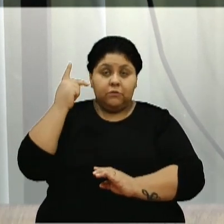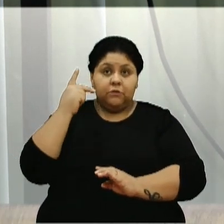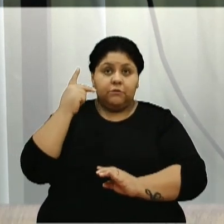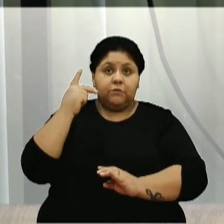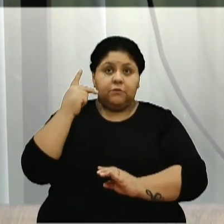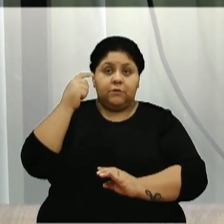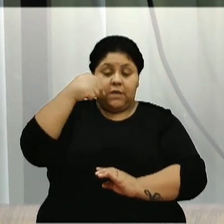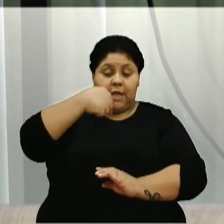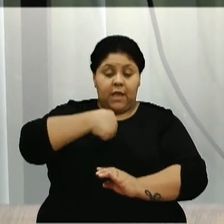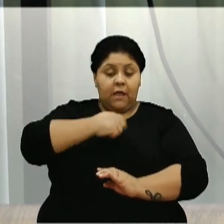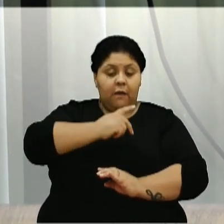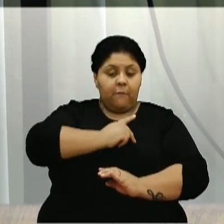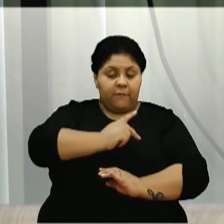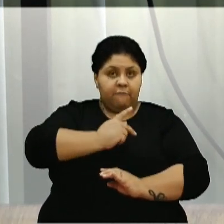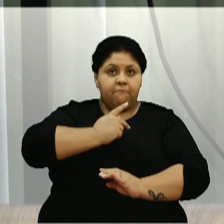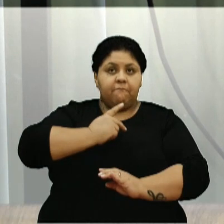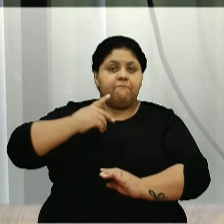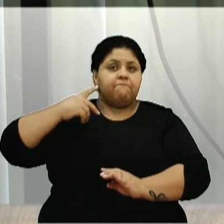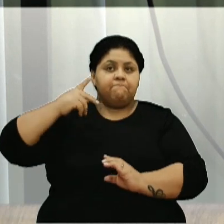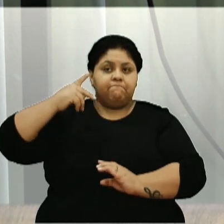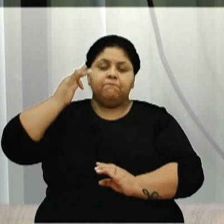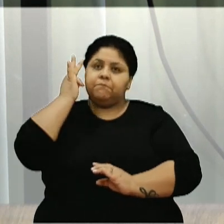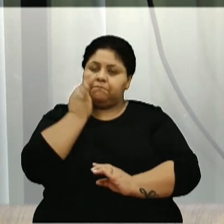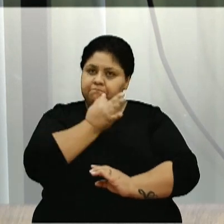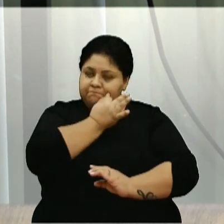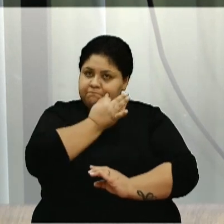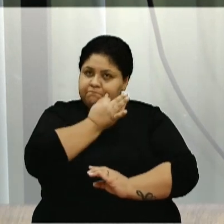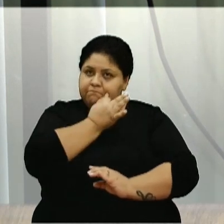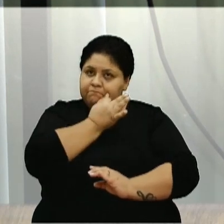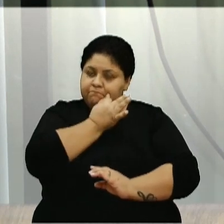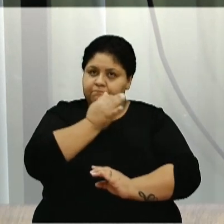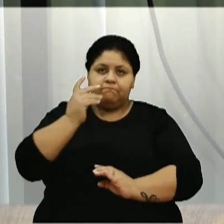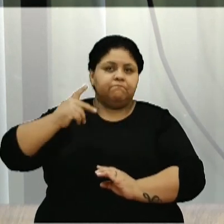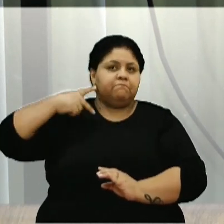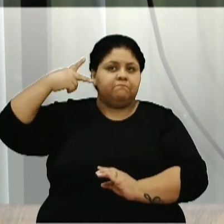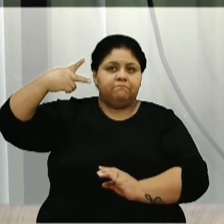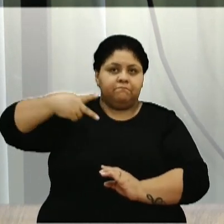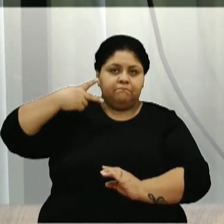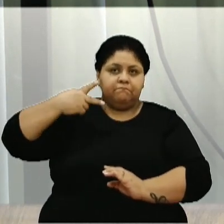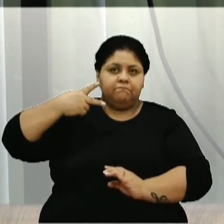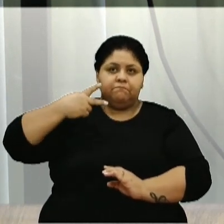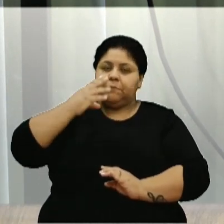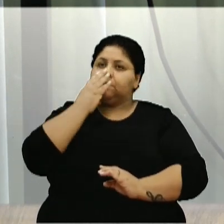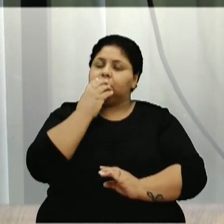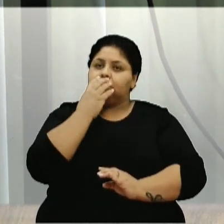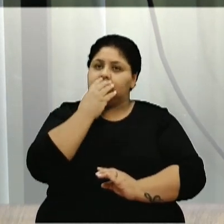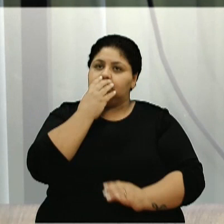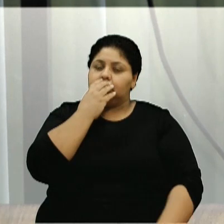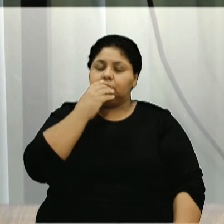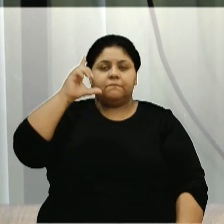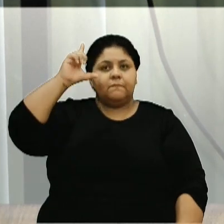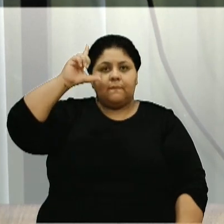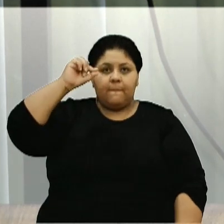sendo esta presidente que vos fala, vereadora Tatiane Frisso, os vereadores Gilfredo de Camilles,